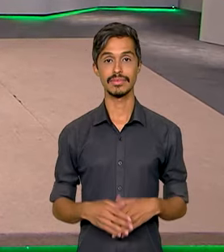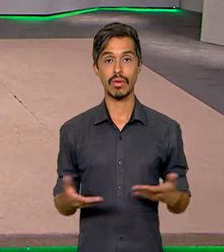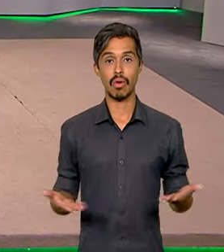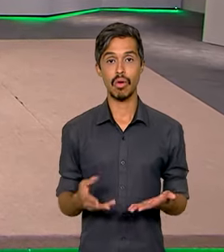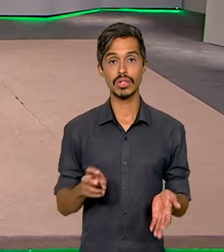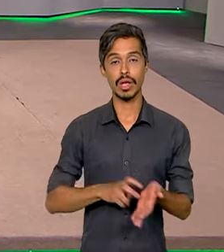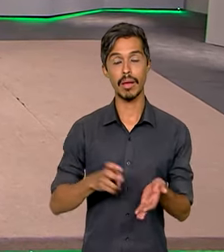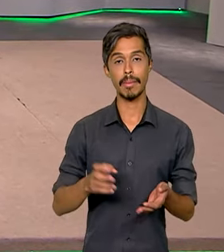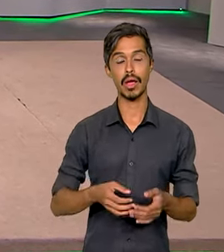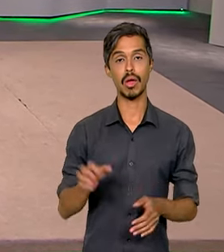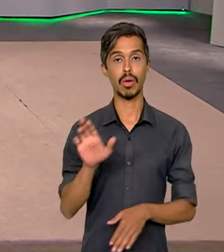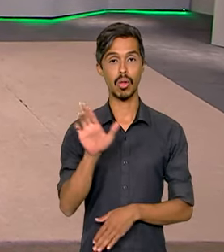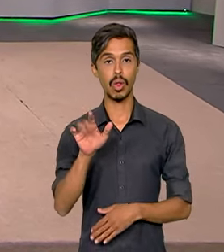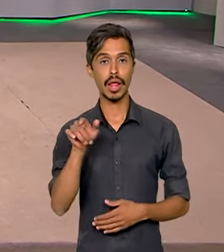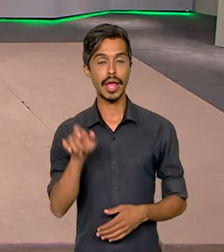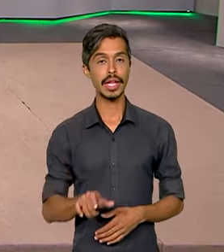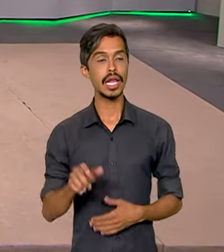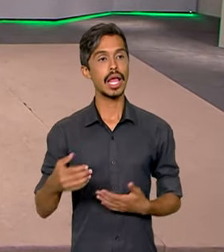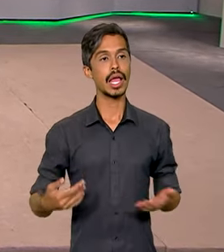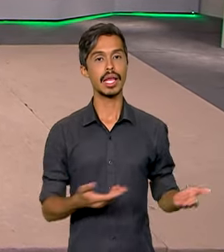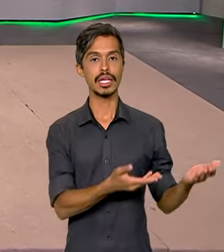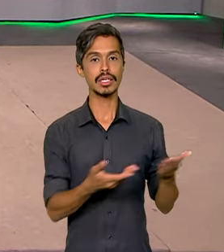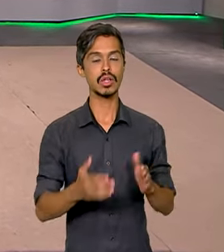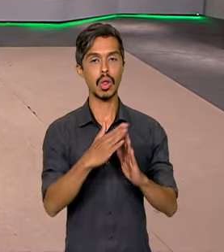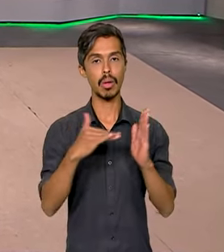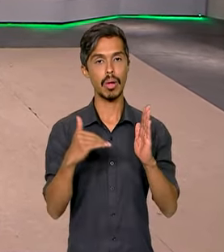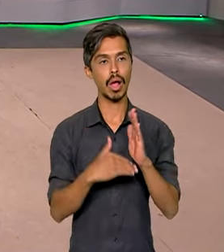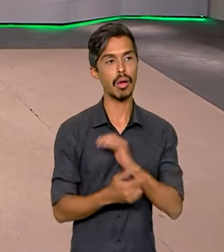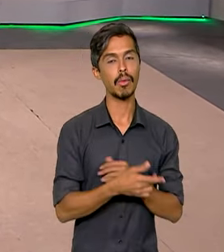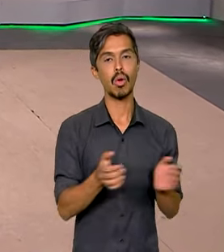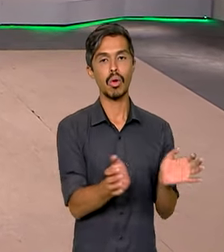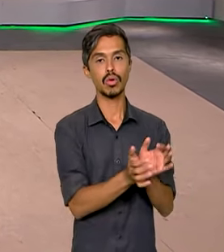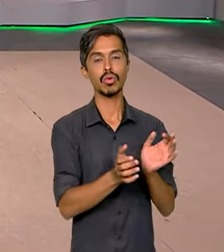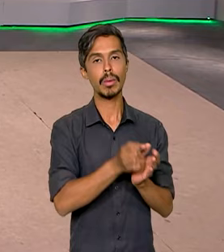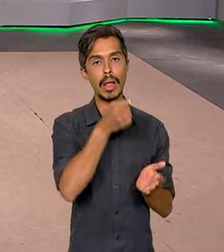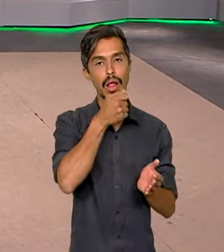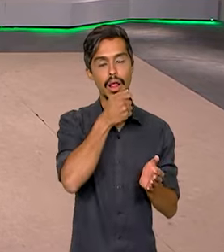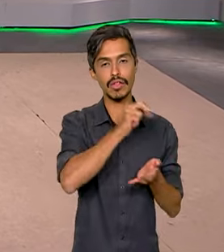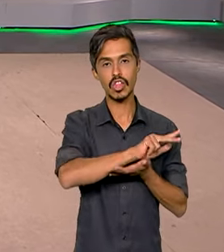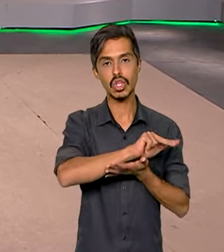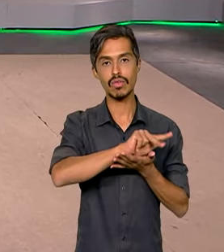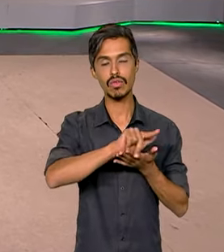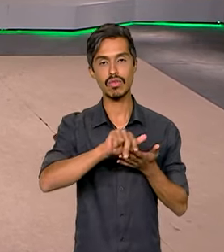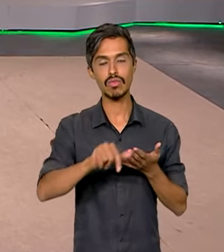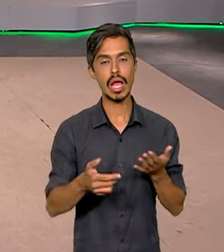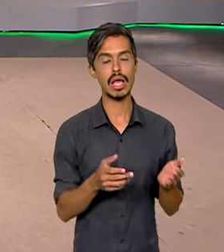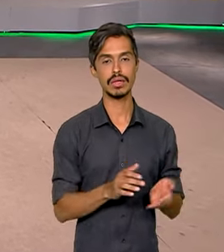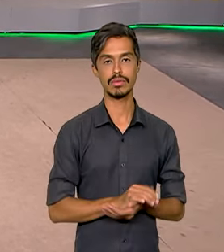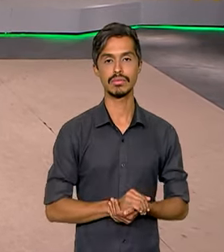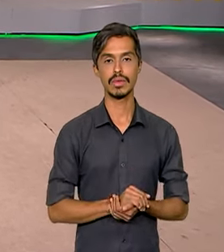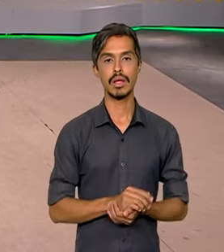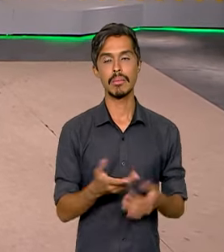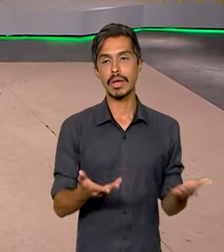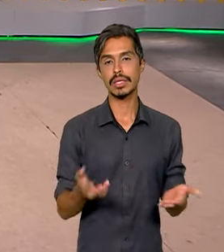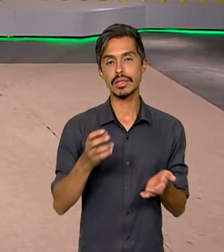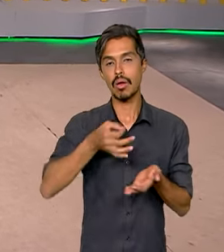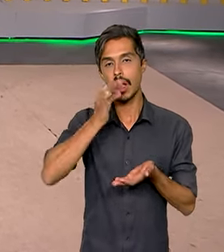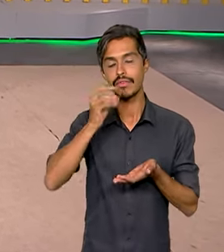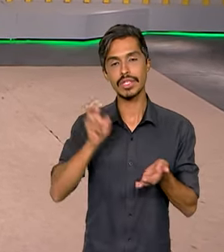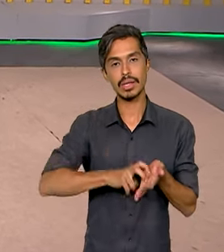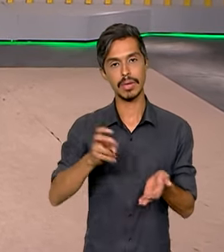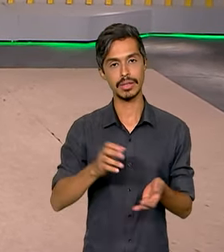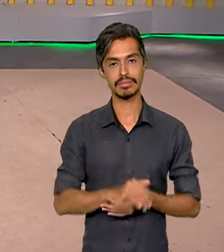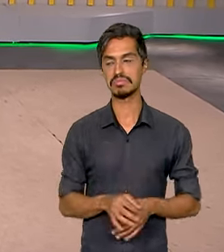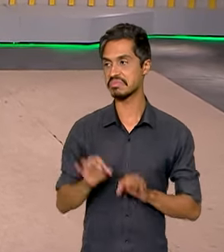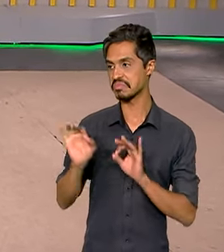hoje de manhã o presidente Lula recebeu no Palácio do Planalto um grupo de jornalistas de diversos veículos para um café da manhã